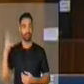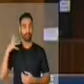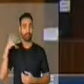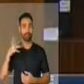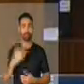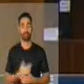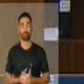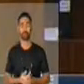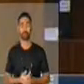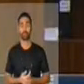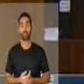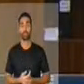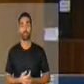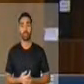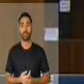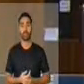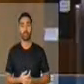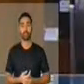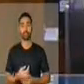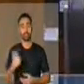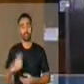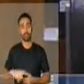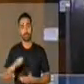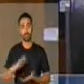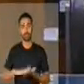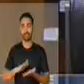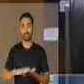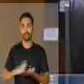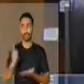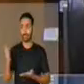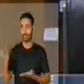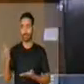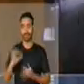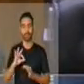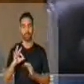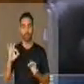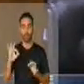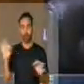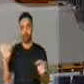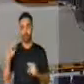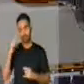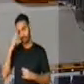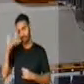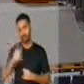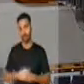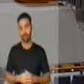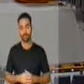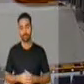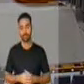pronunciamento. De antemão, mais uma vez, parabenizando Vossa Excelência pela feliz iniciativa.